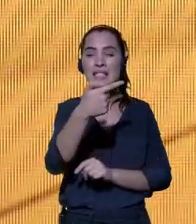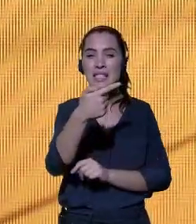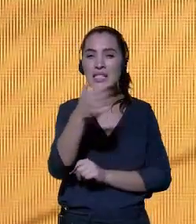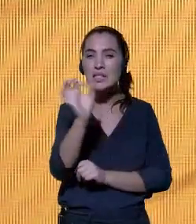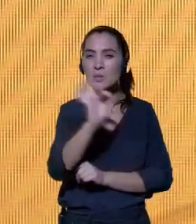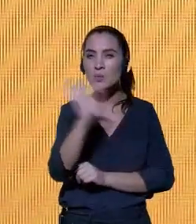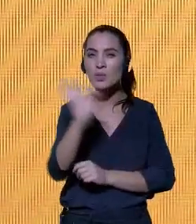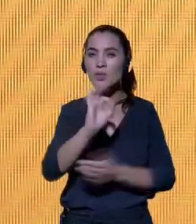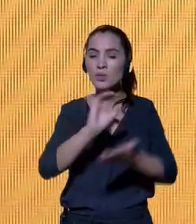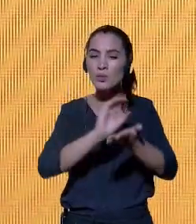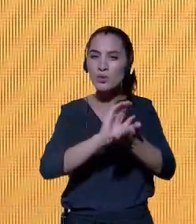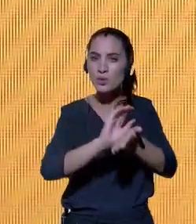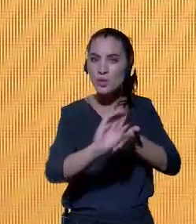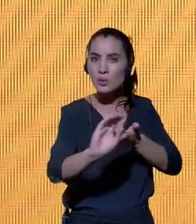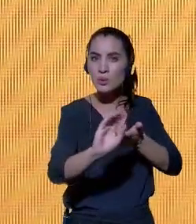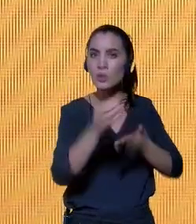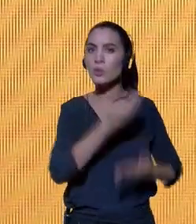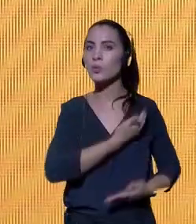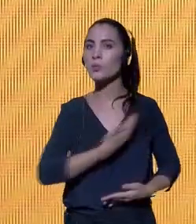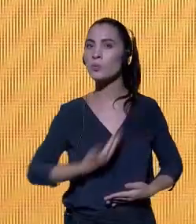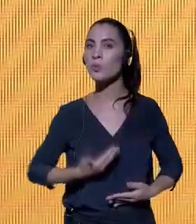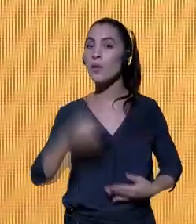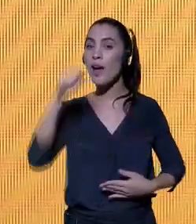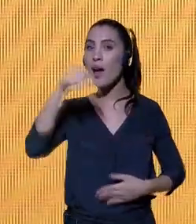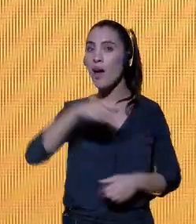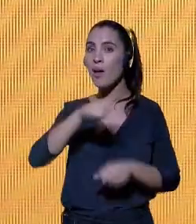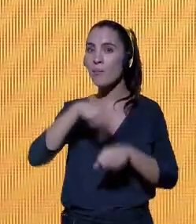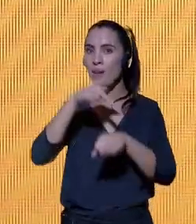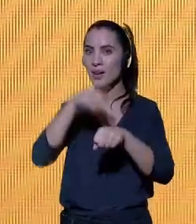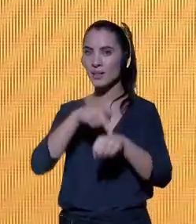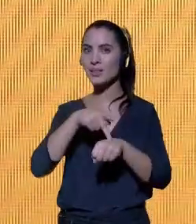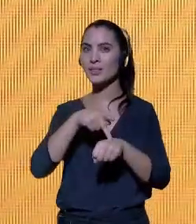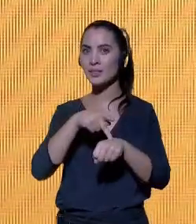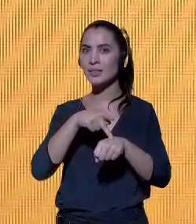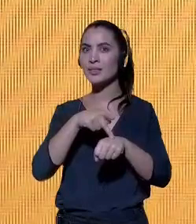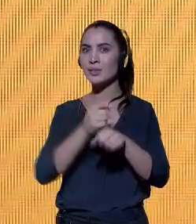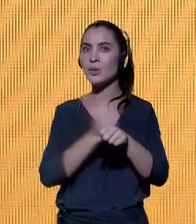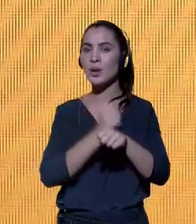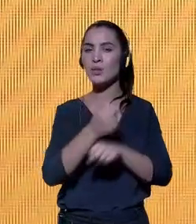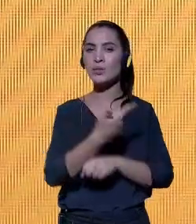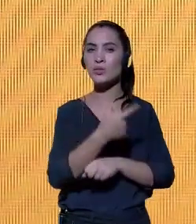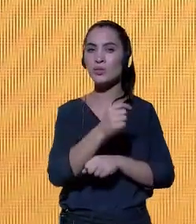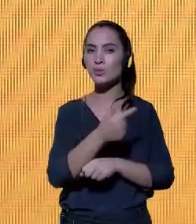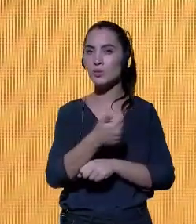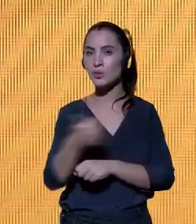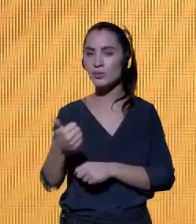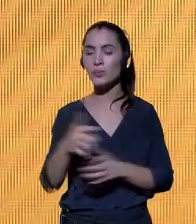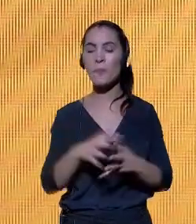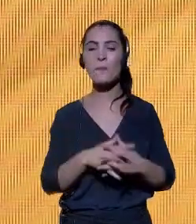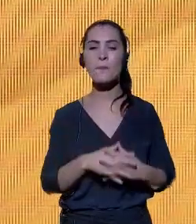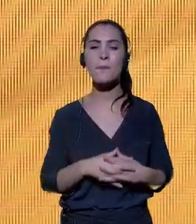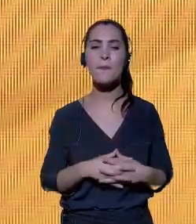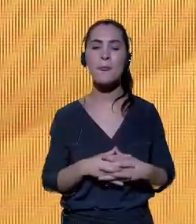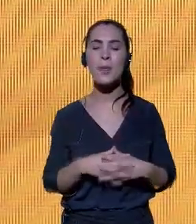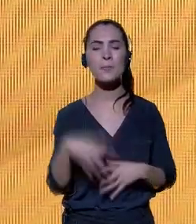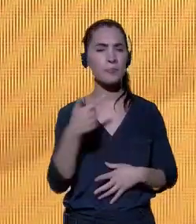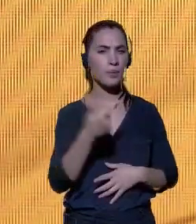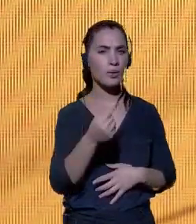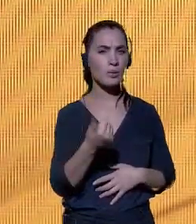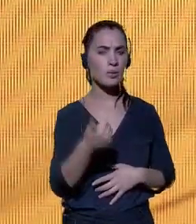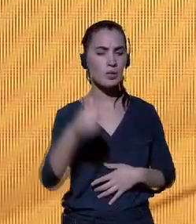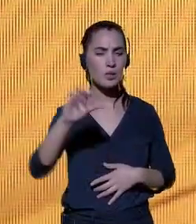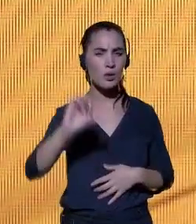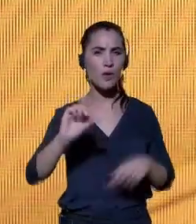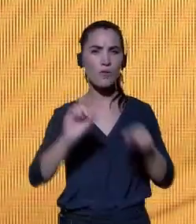17% dos investimentos públicos no país em 2021. Em 2019, então, nós estabelecemos